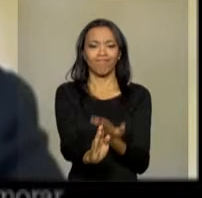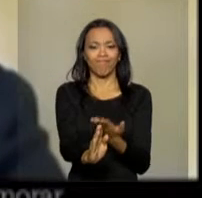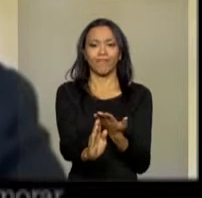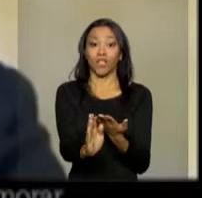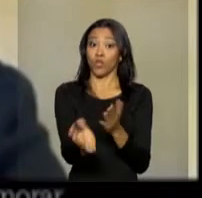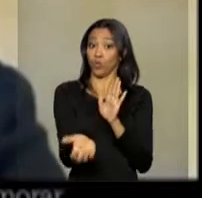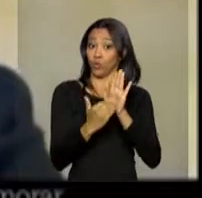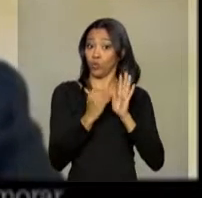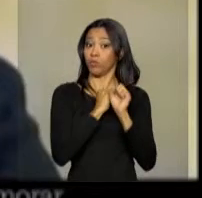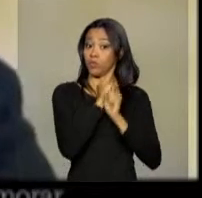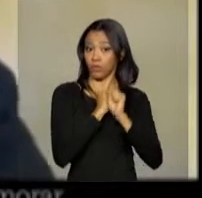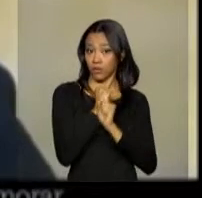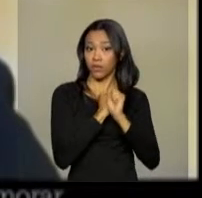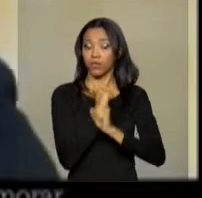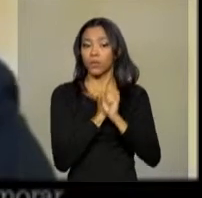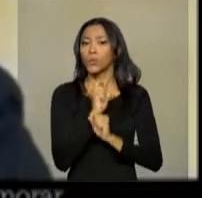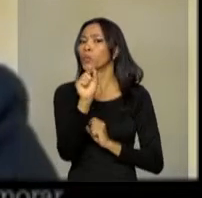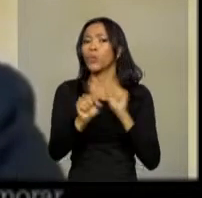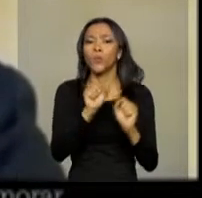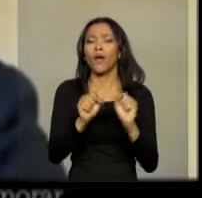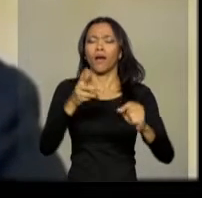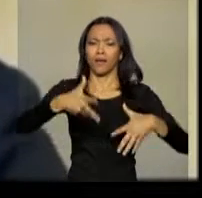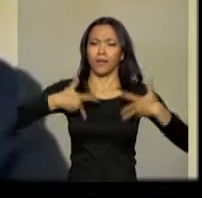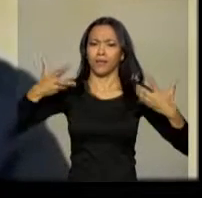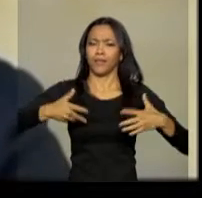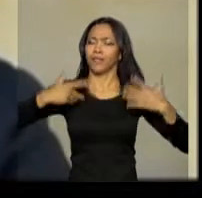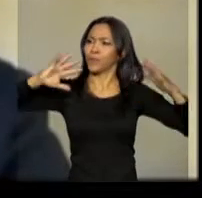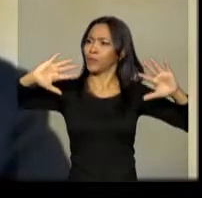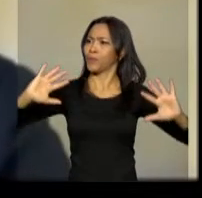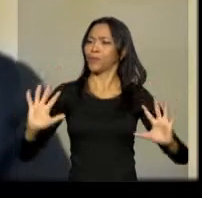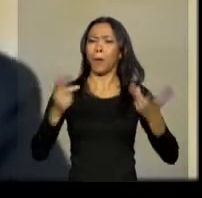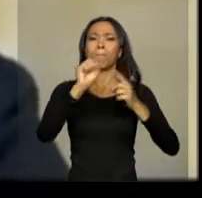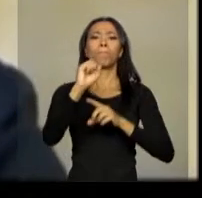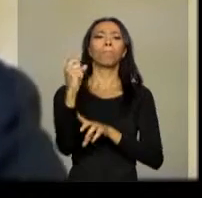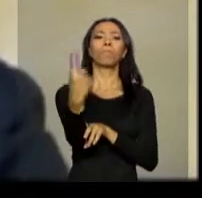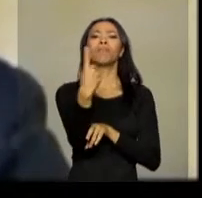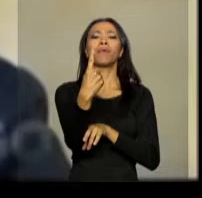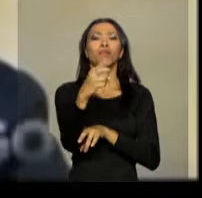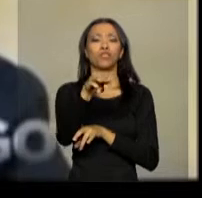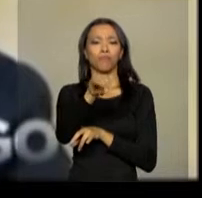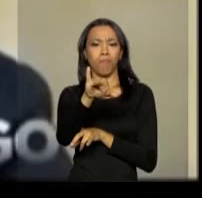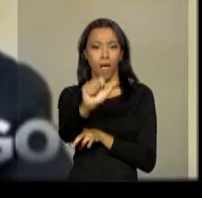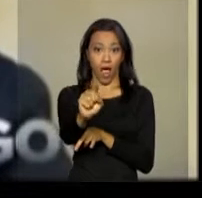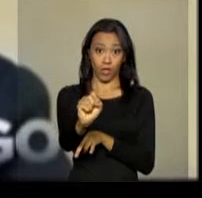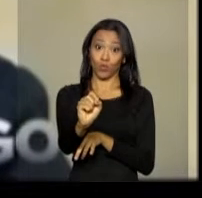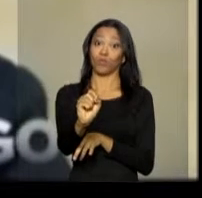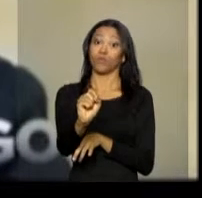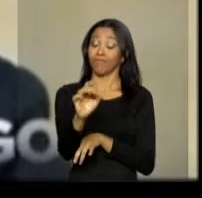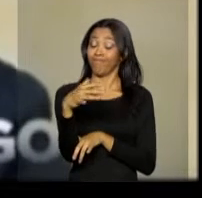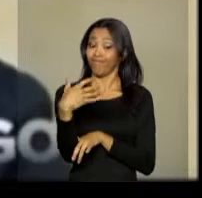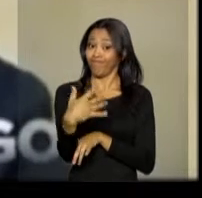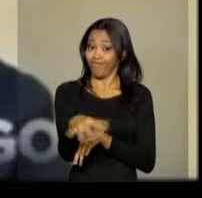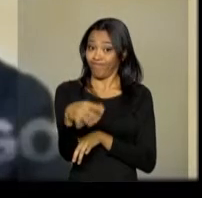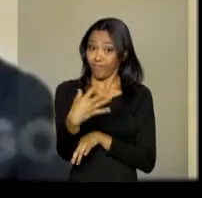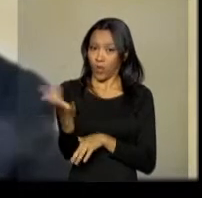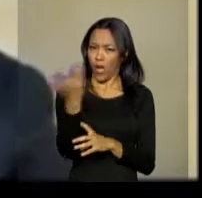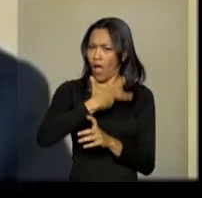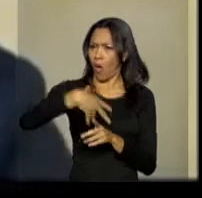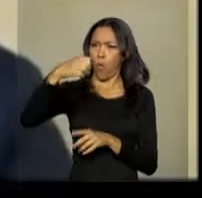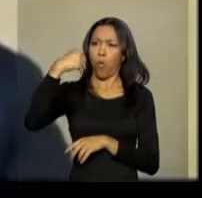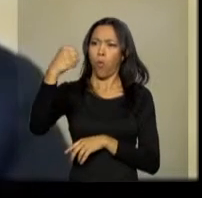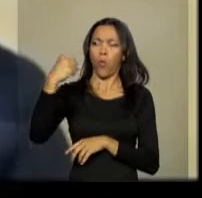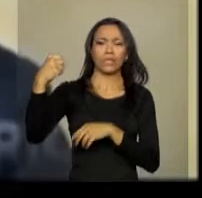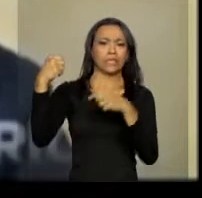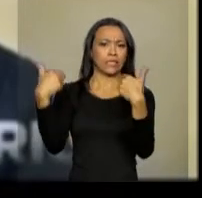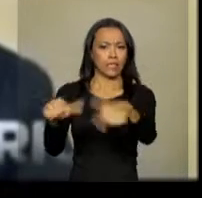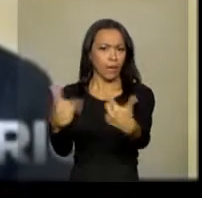nos últimos anos a alegria de comemorar o 1º de maio com recordes sucessivos no emprego,